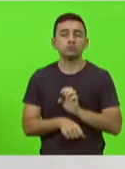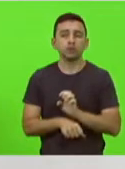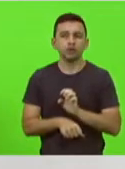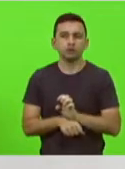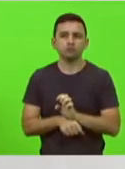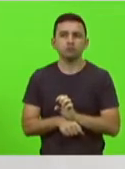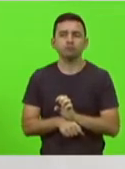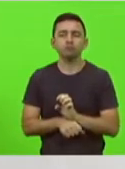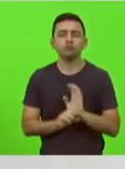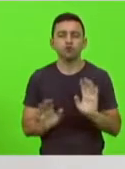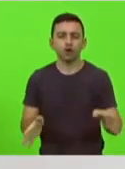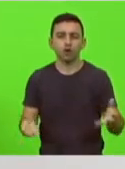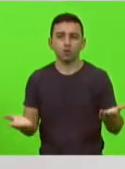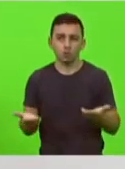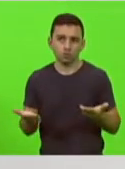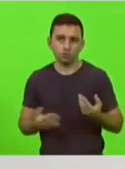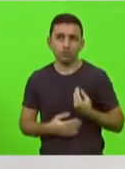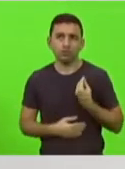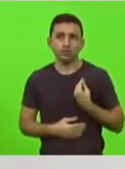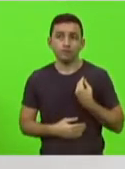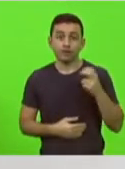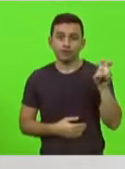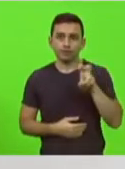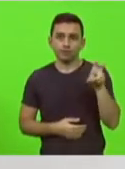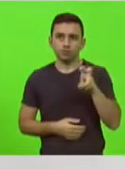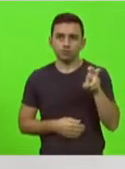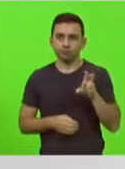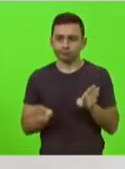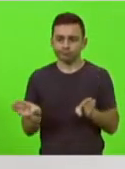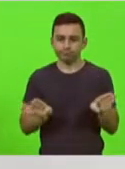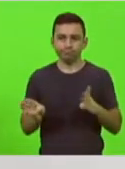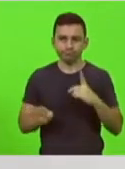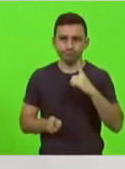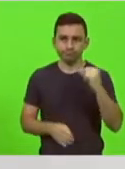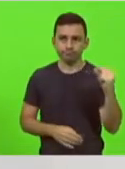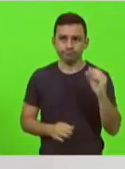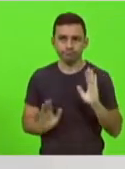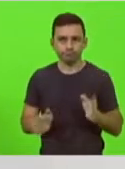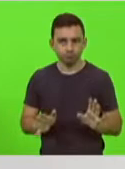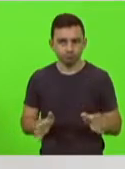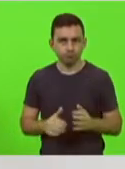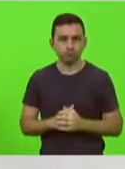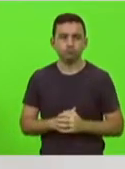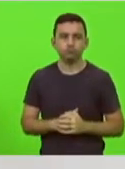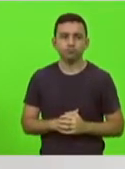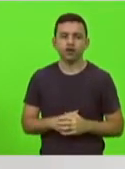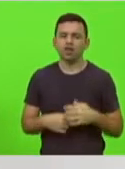hoje no meu quinto mandato, busquei sempre